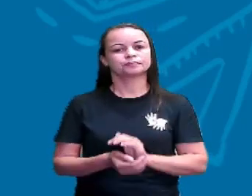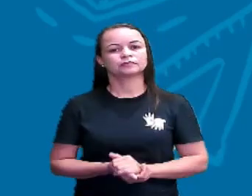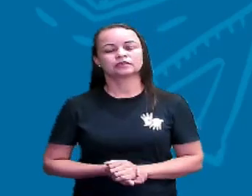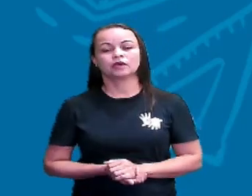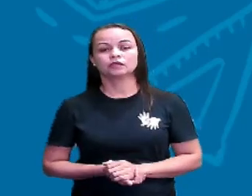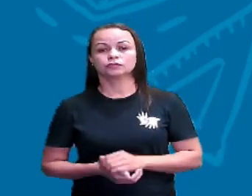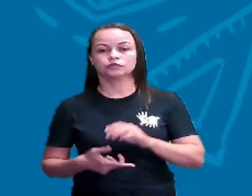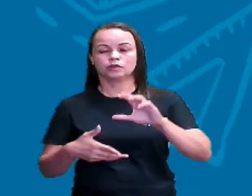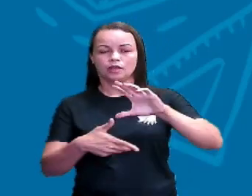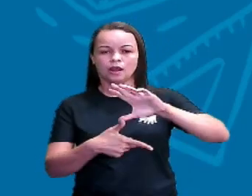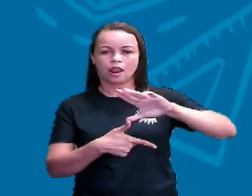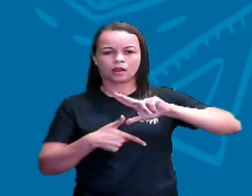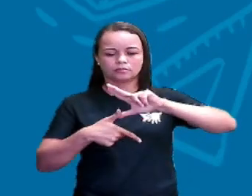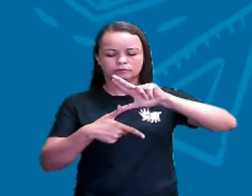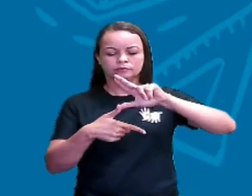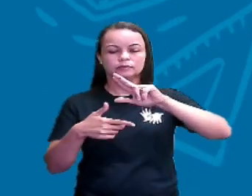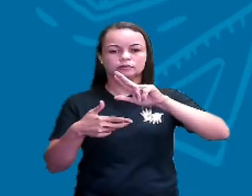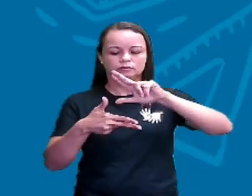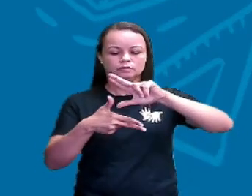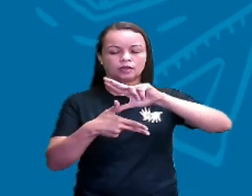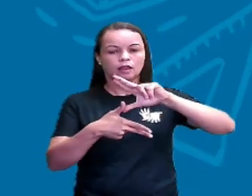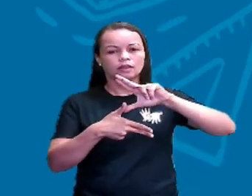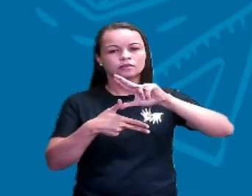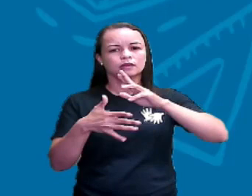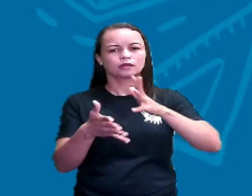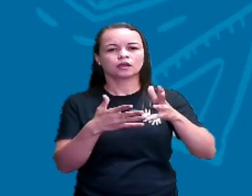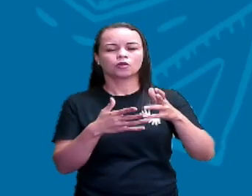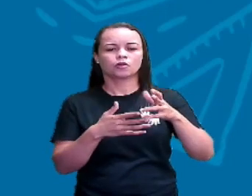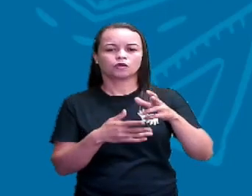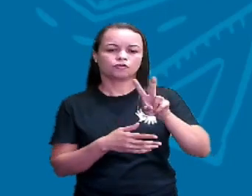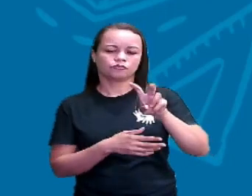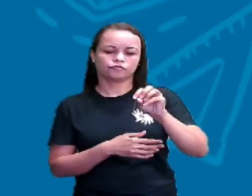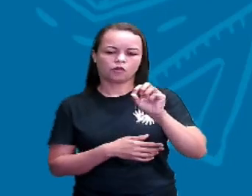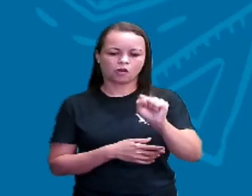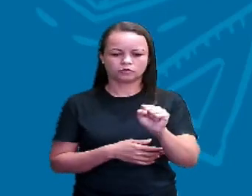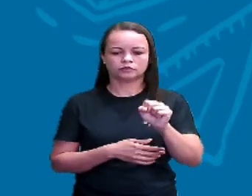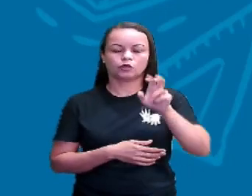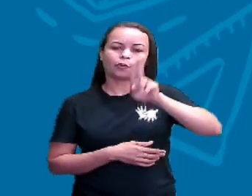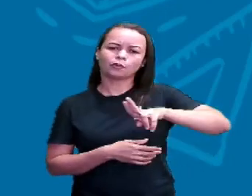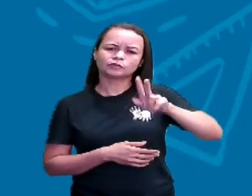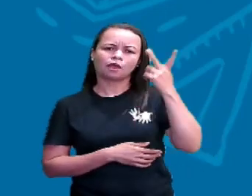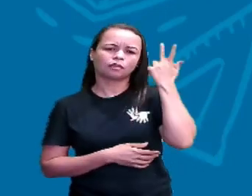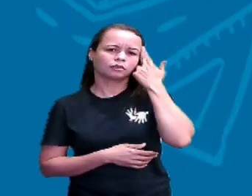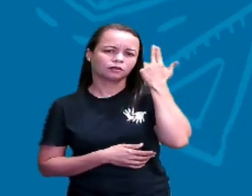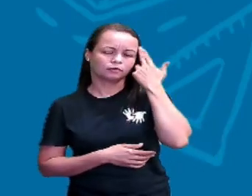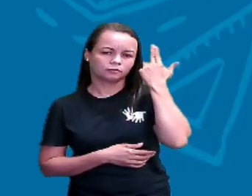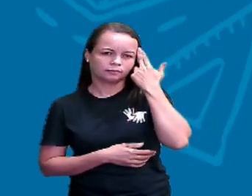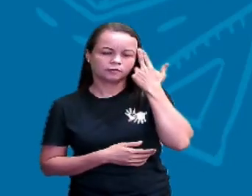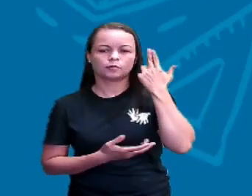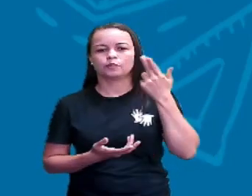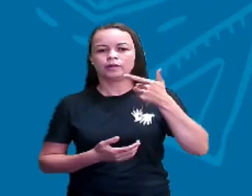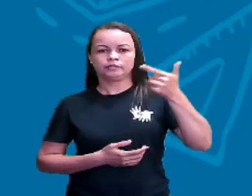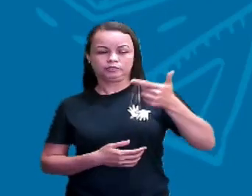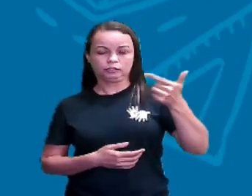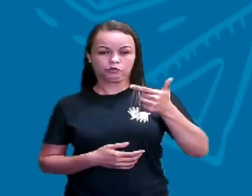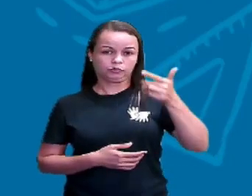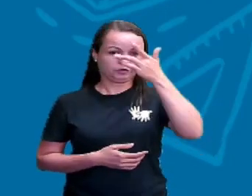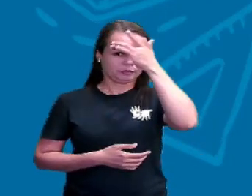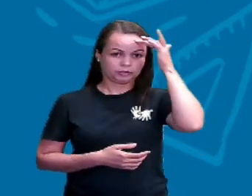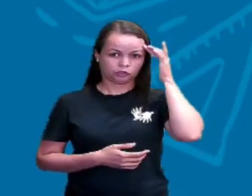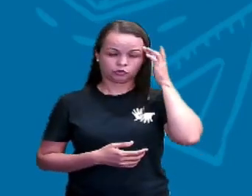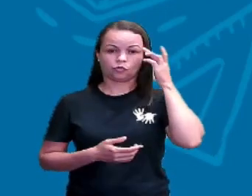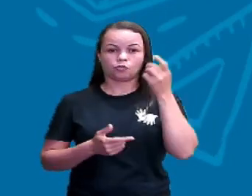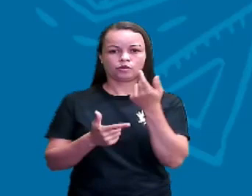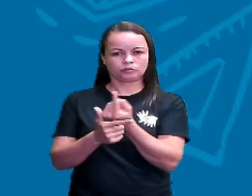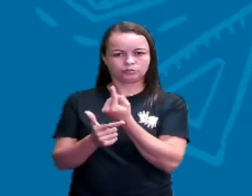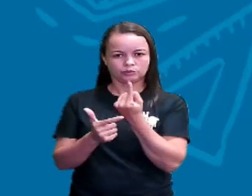latino-americano, o pronome vos é utilizado normalmente para a segunda pessoa do singular,